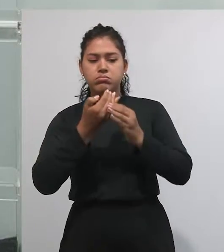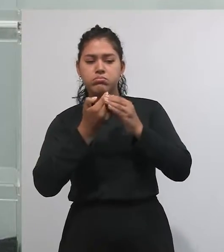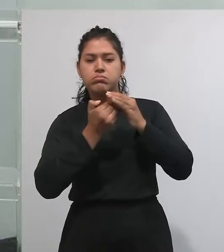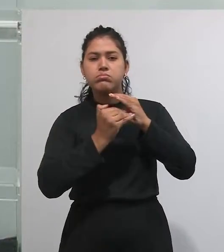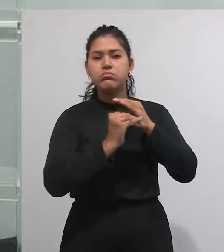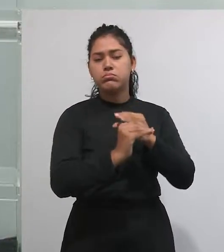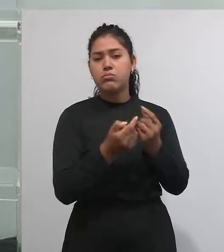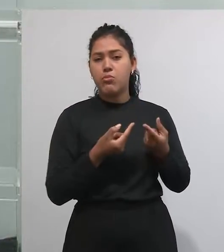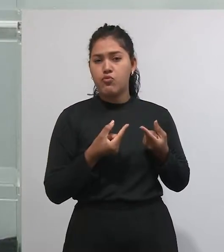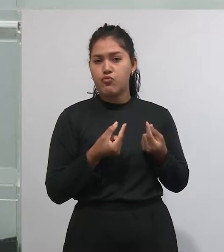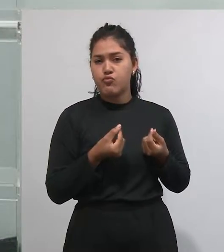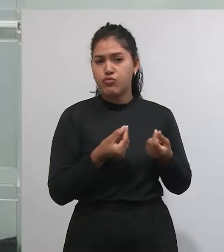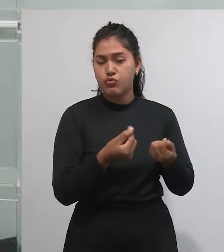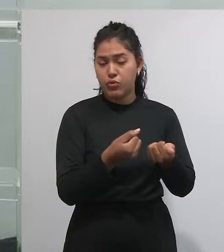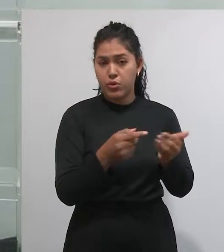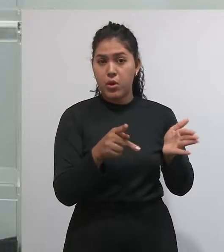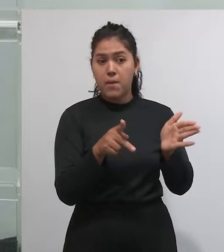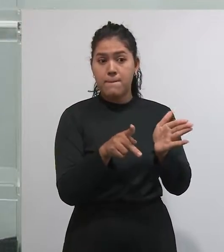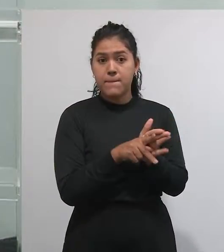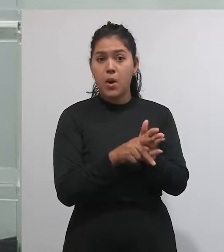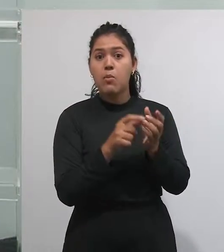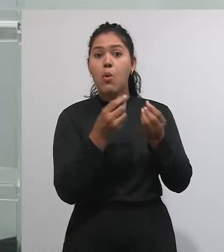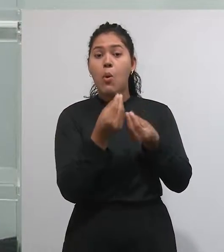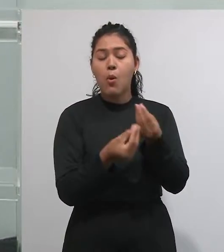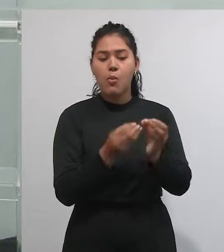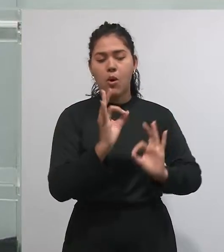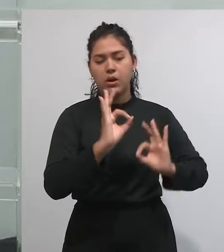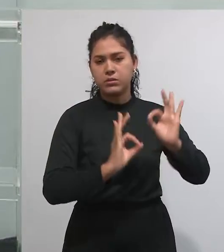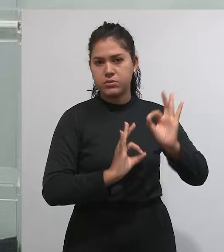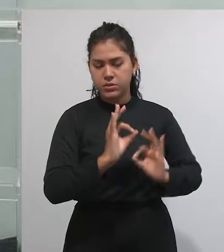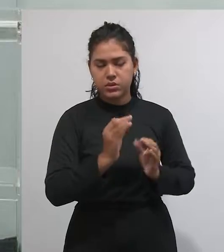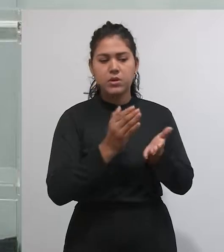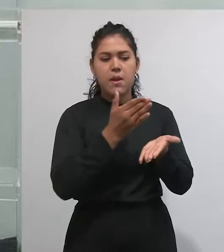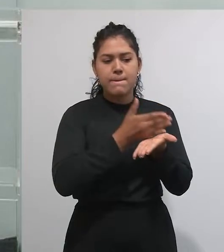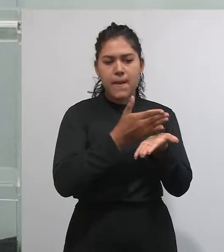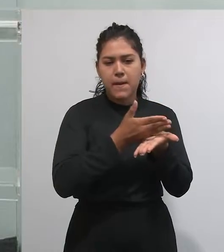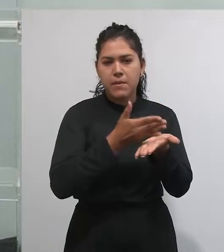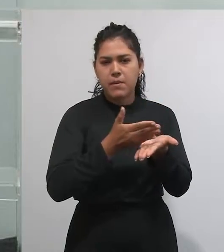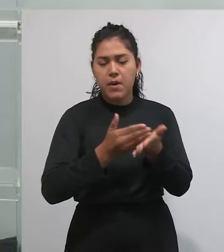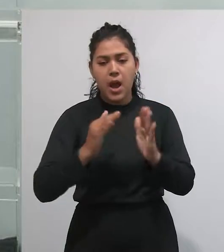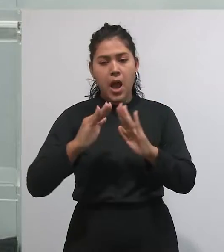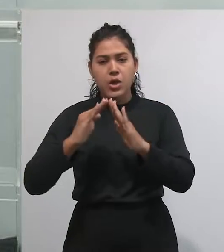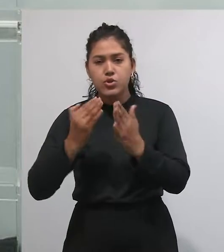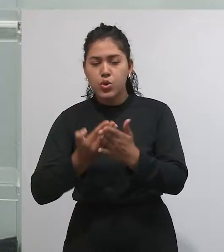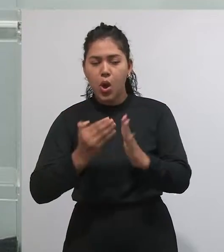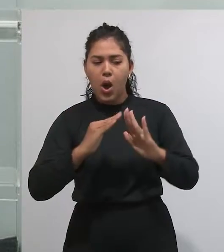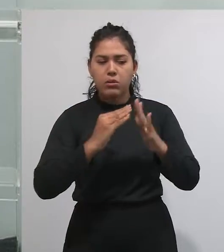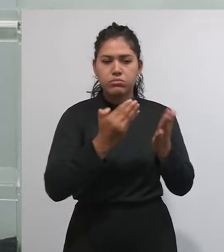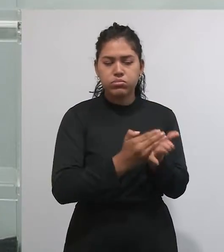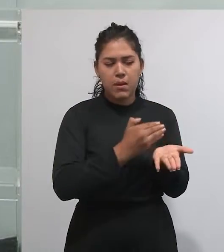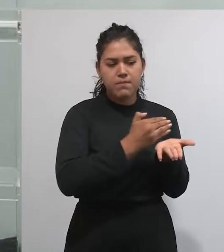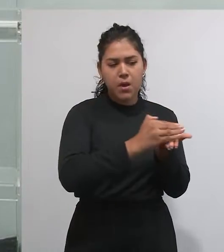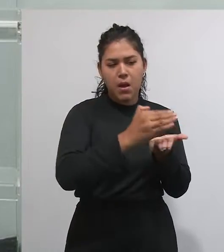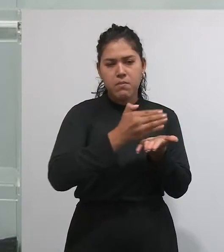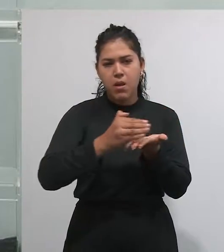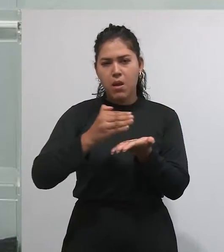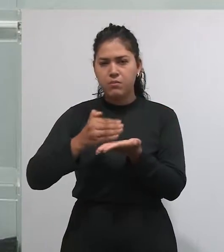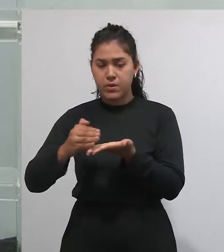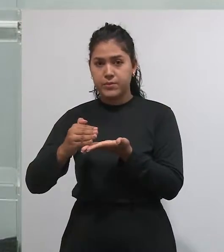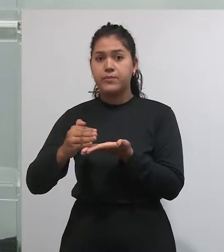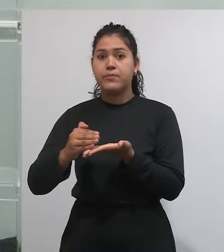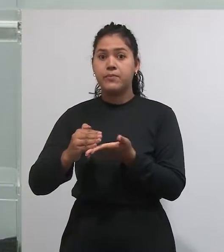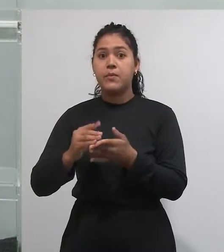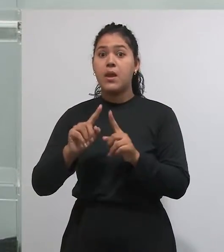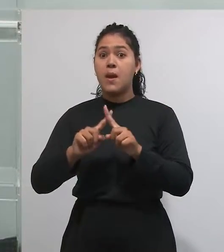Fundeb organiza essa conta e redistribui de acordo com a necessidade de cada ente